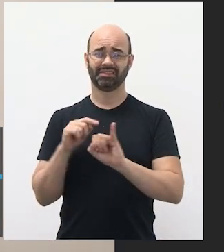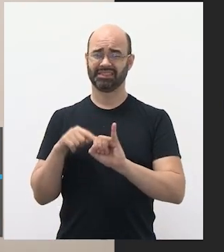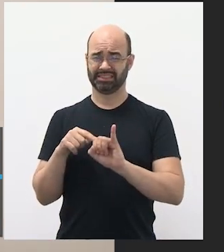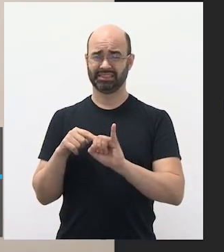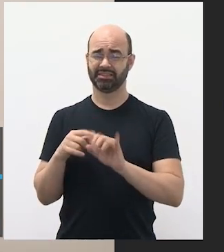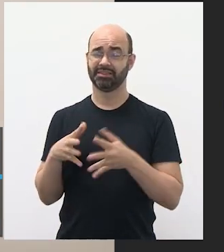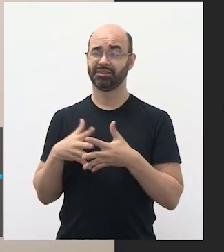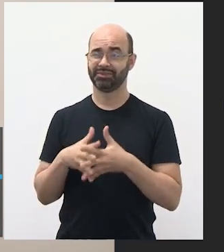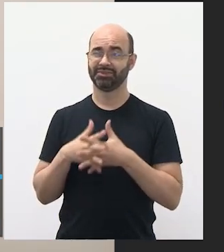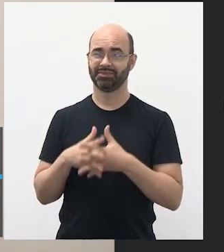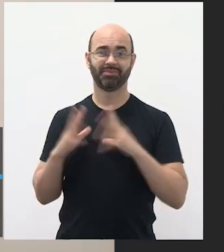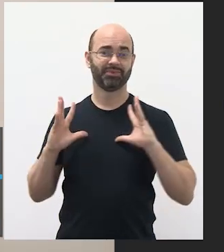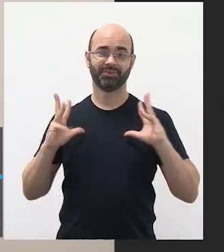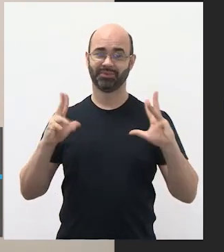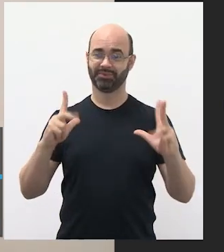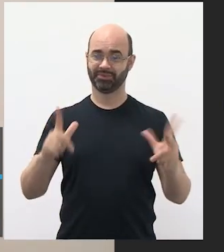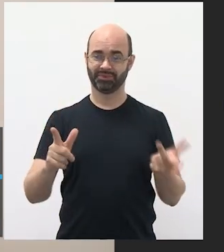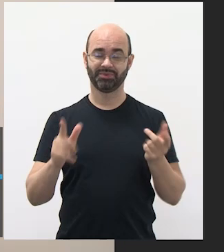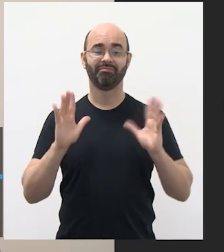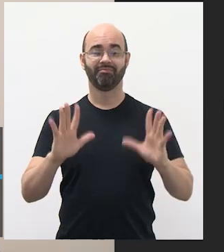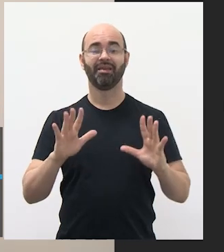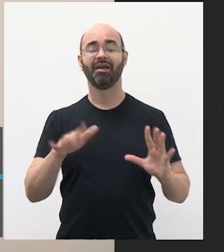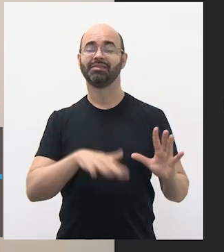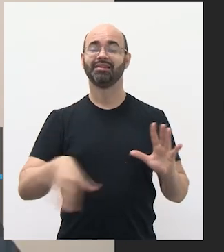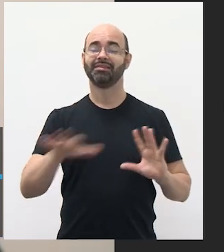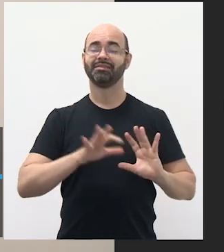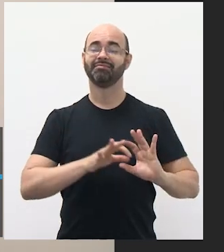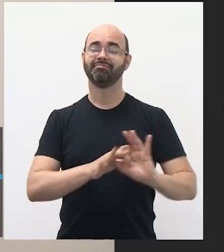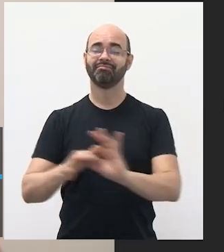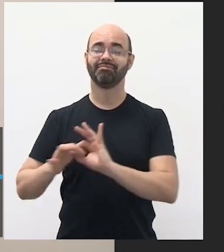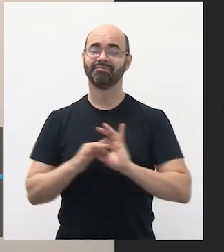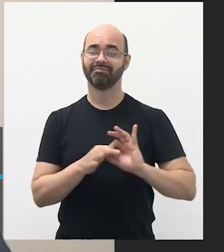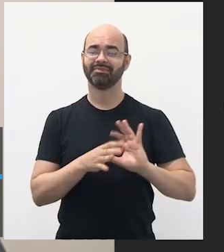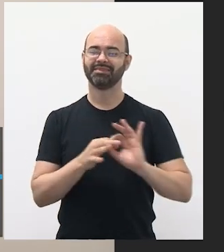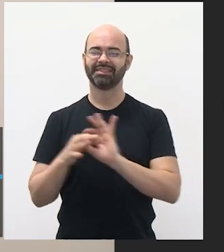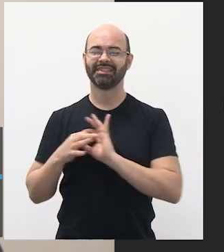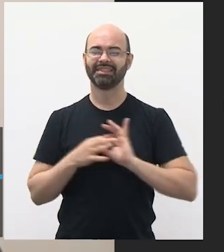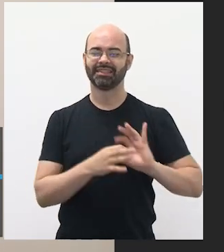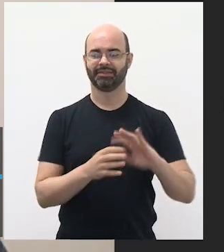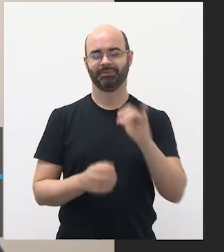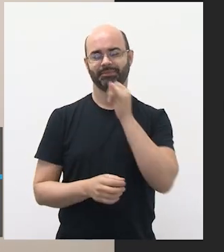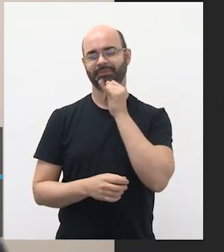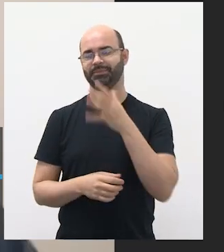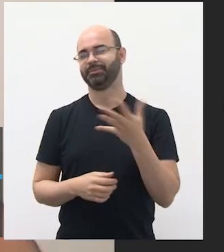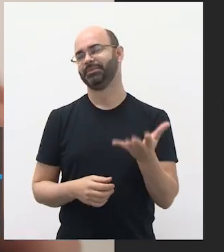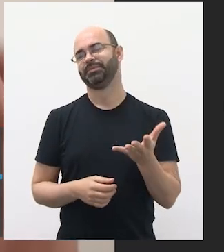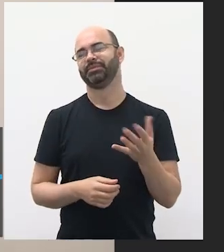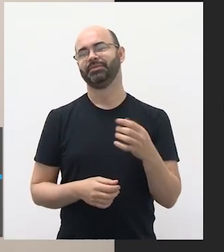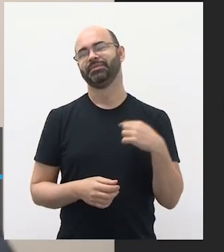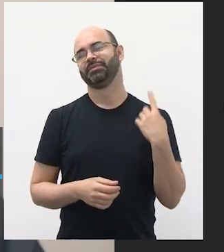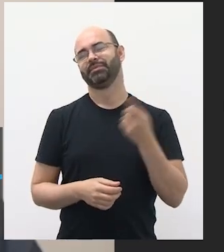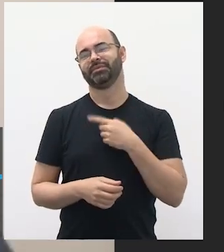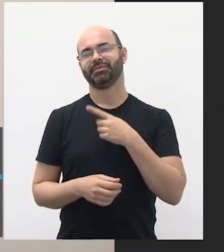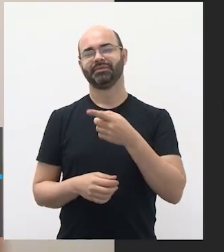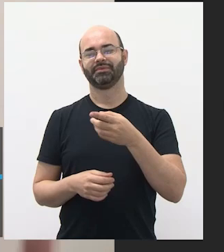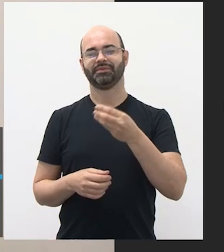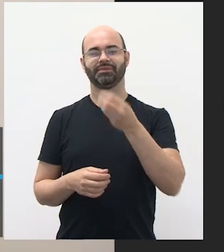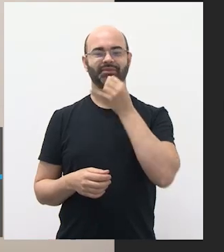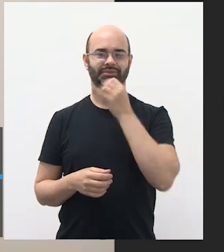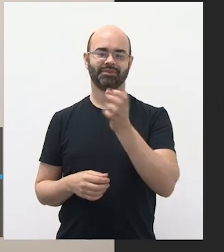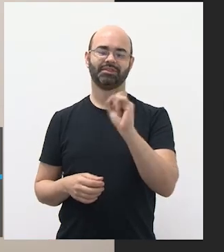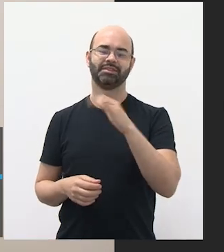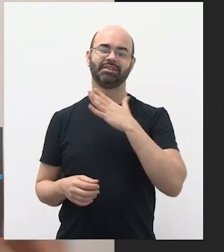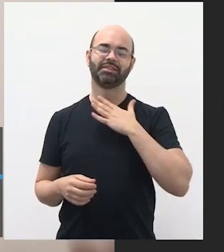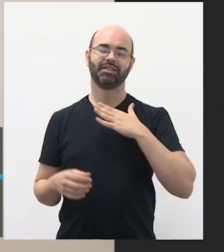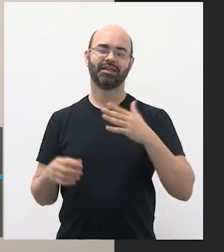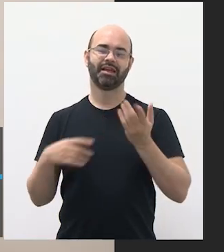Mário trouxe, e elas são interlaçadas. Então, aqui, do mesmo jeito, a gente tem, né, a identidade que é formada por um sexo biológico,